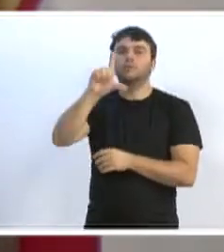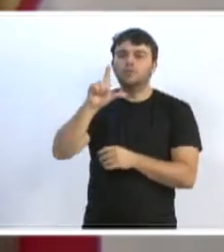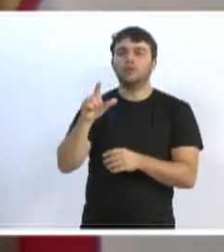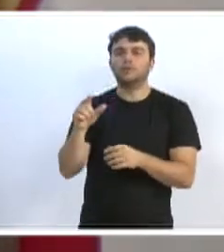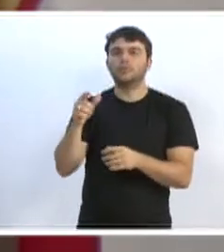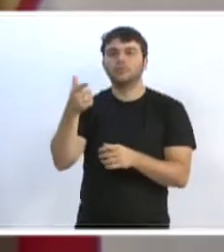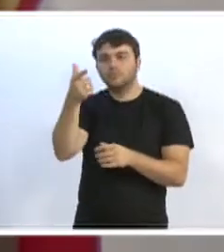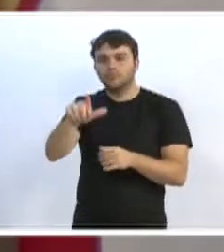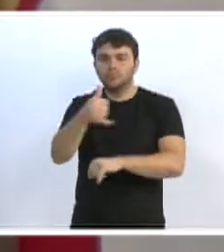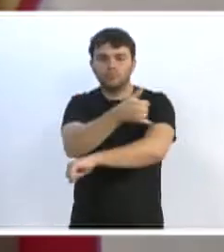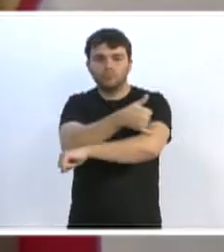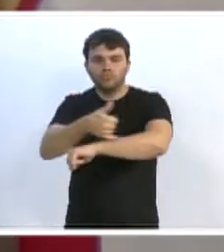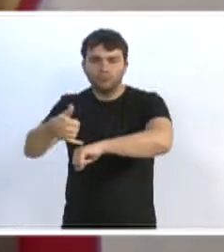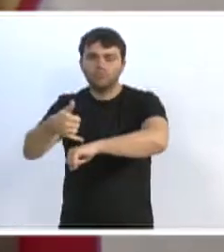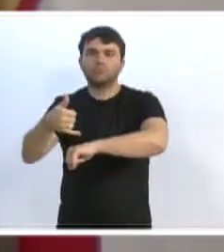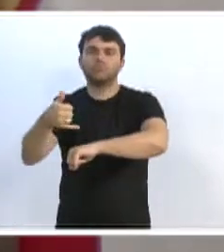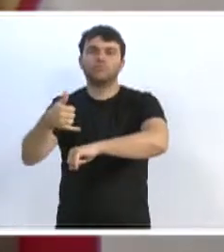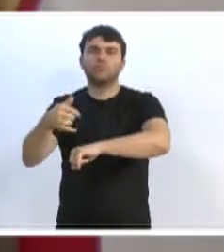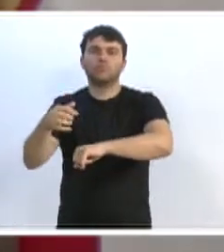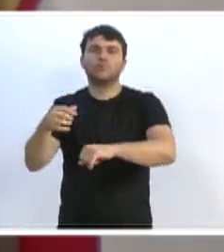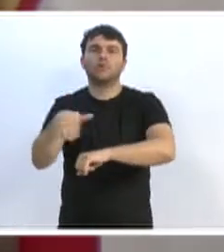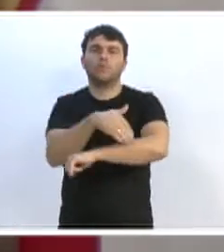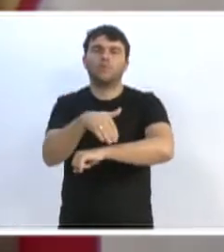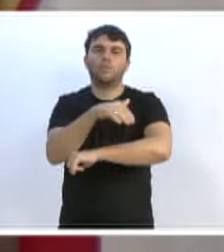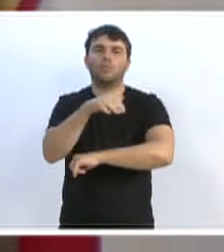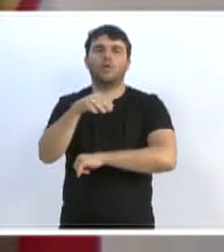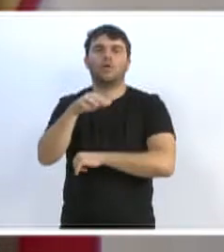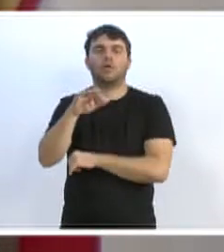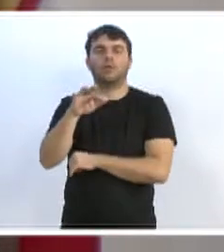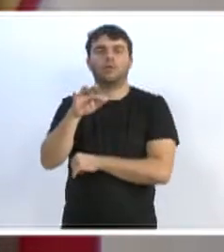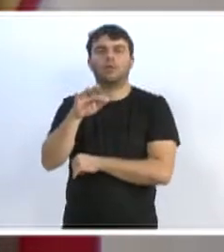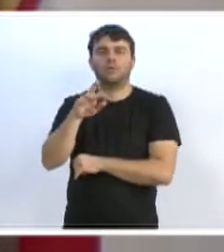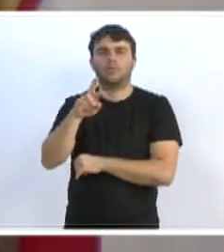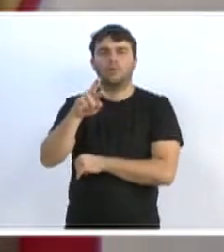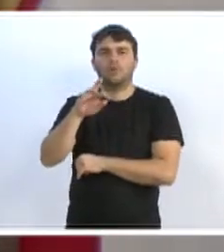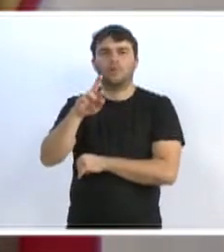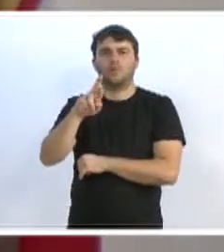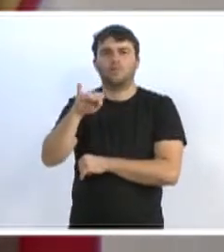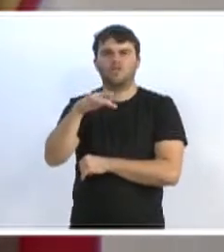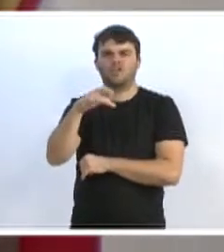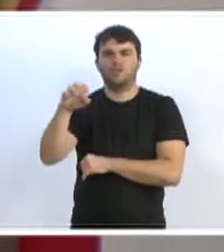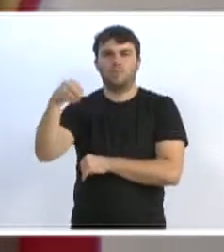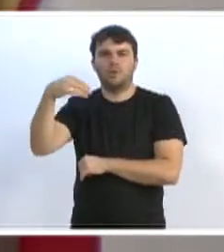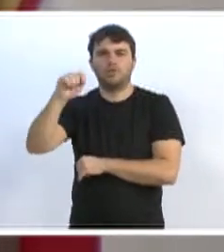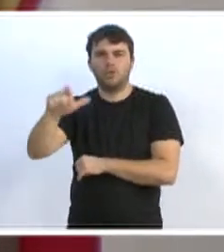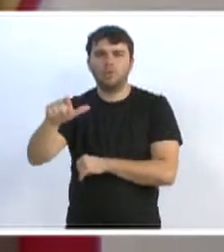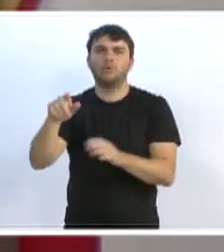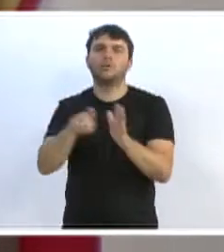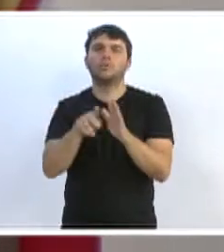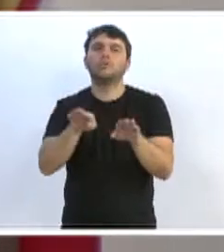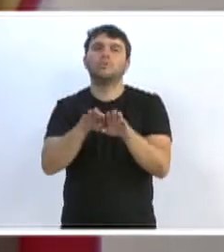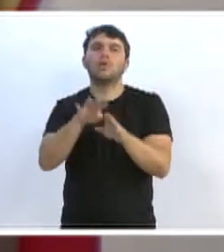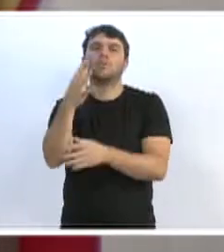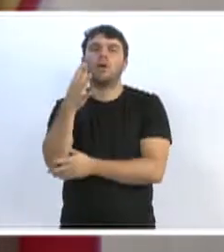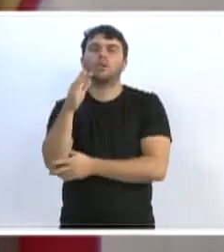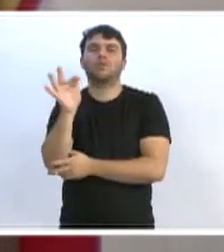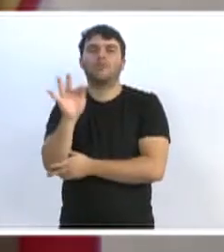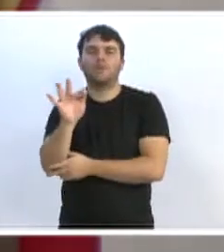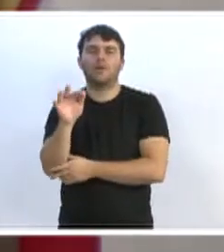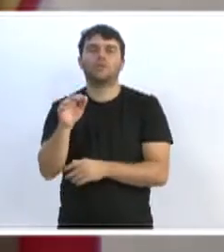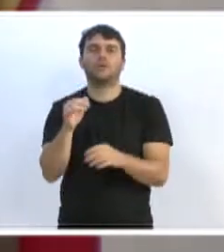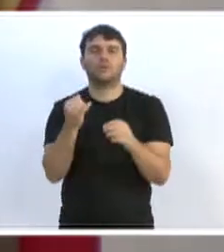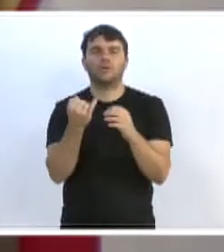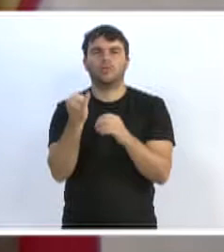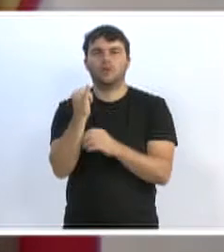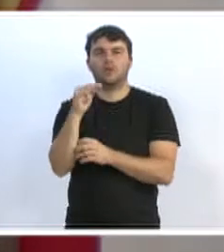reperfilagem asfáltica na rua Júlio Michel, na Fortaleza, bem como também na 4 de fevereiro, lá na Itapava